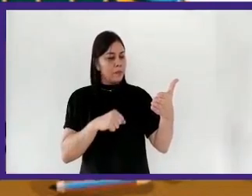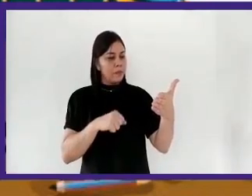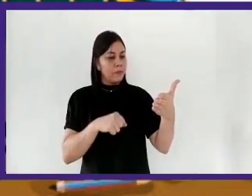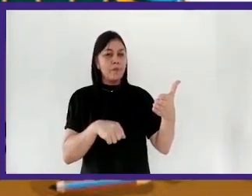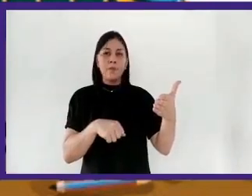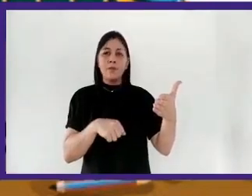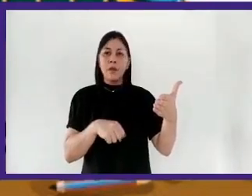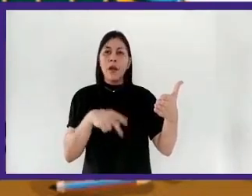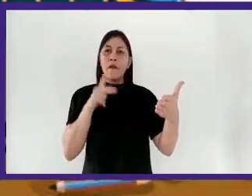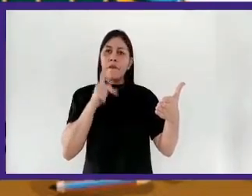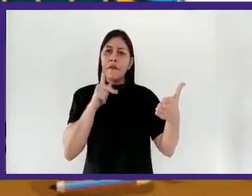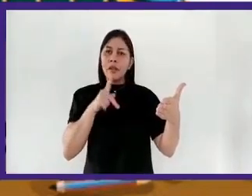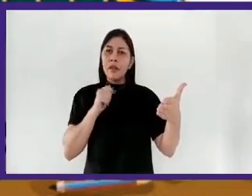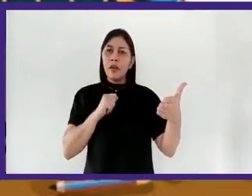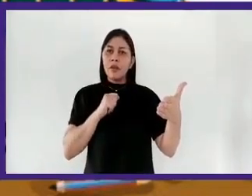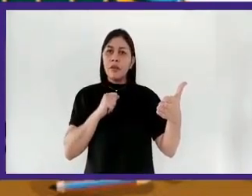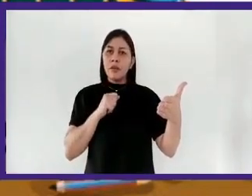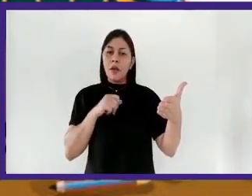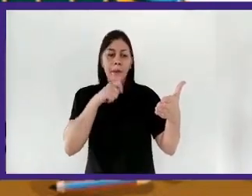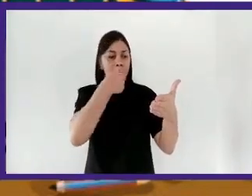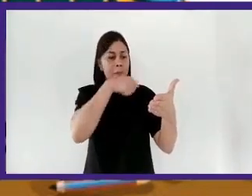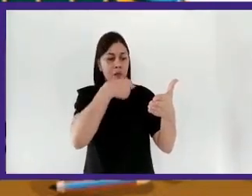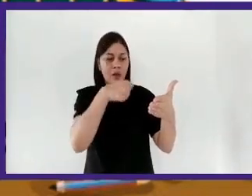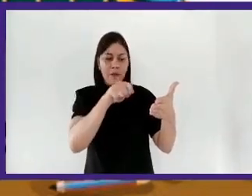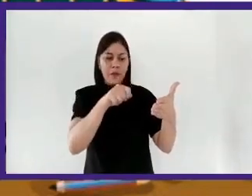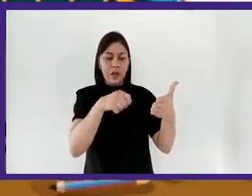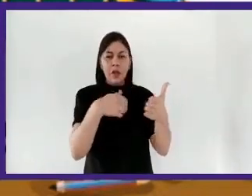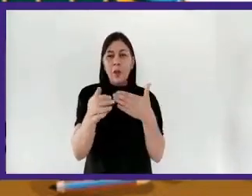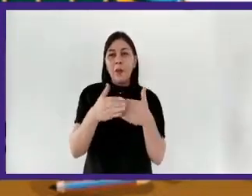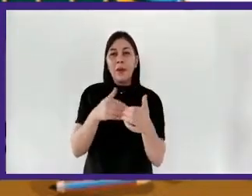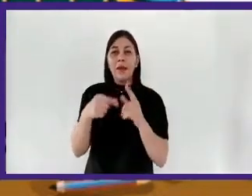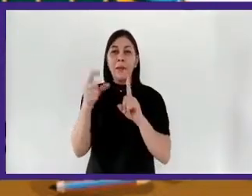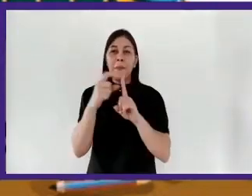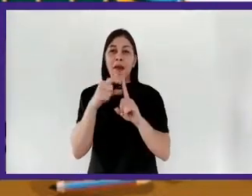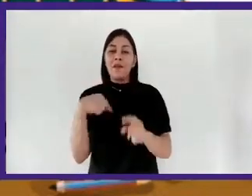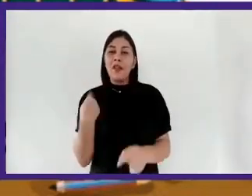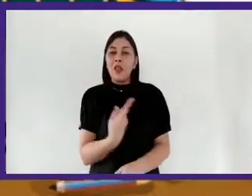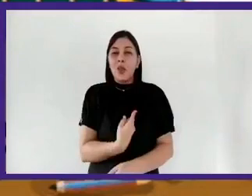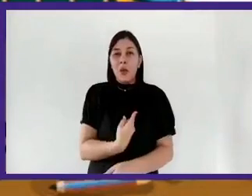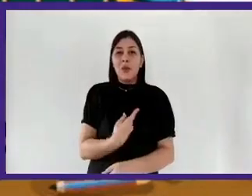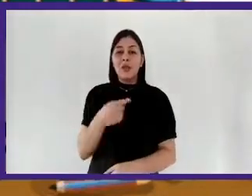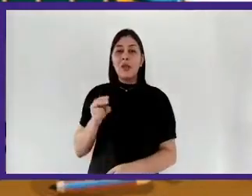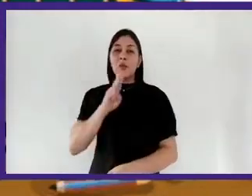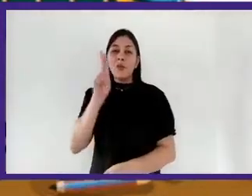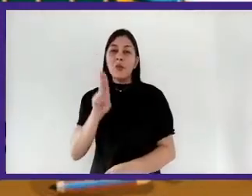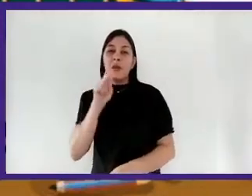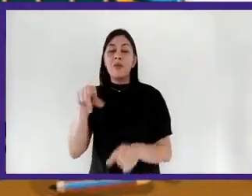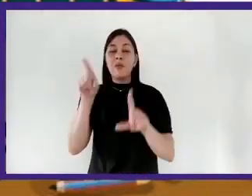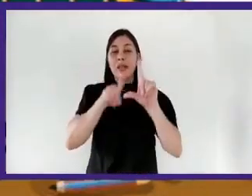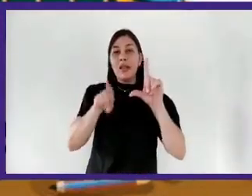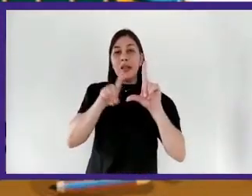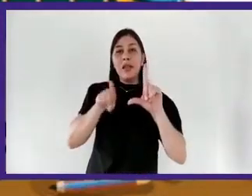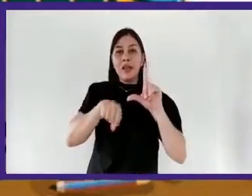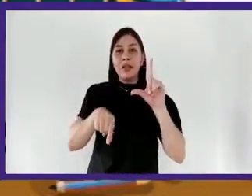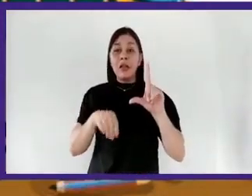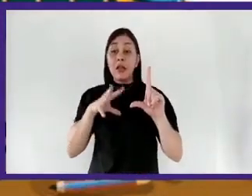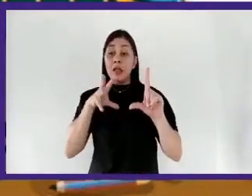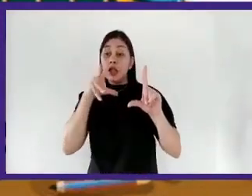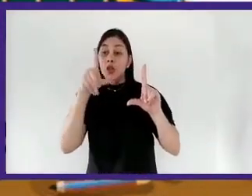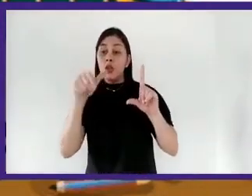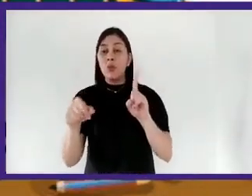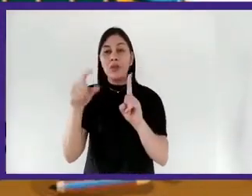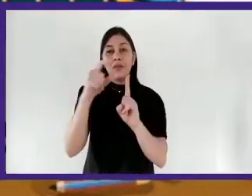Que realmente, para escrever qualquer palavra, nós usamos letras. E que